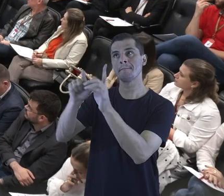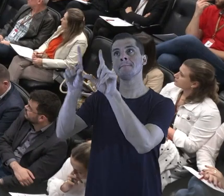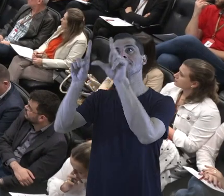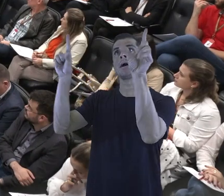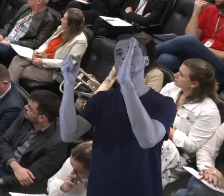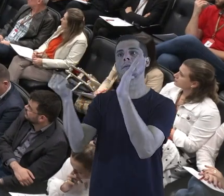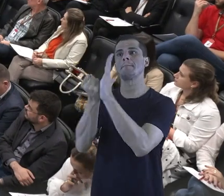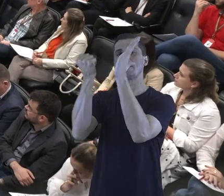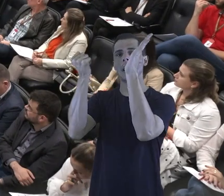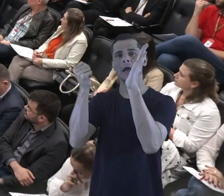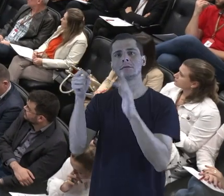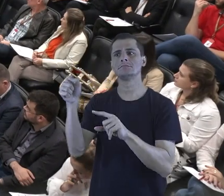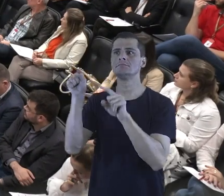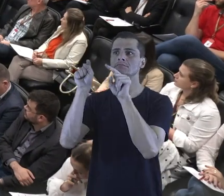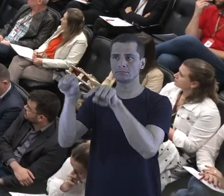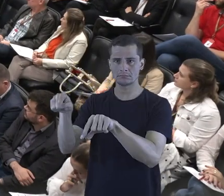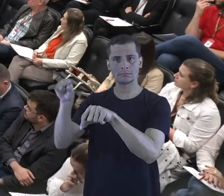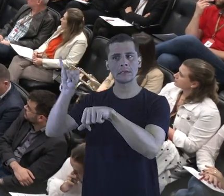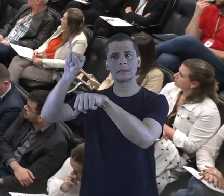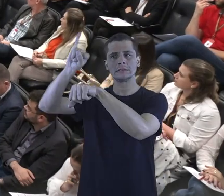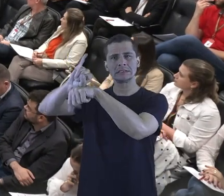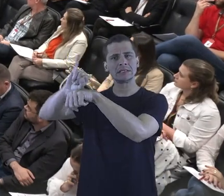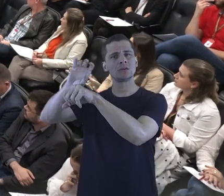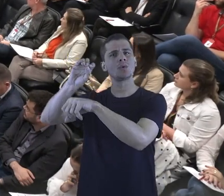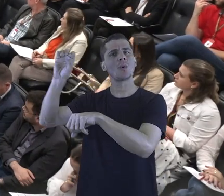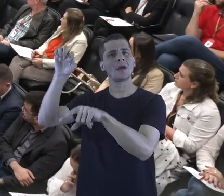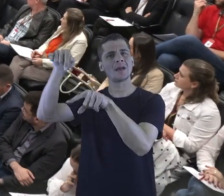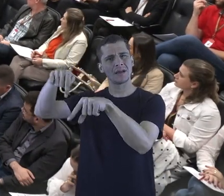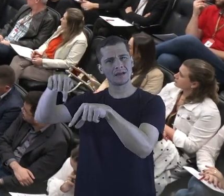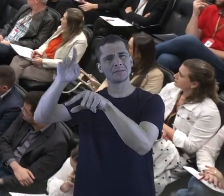Fui almoçar no shopping, fui na farmácia do shopping. É uma rede nacional.